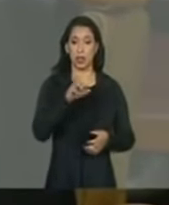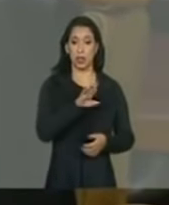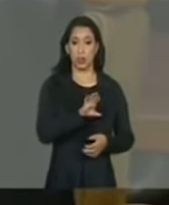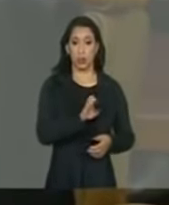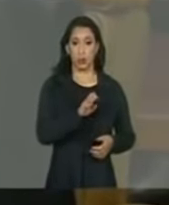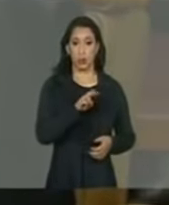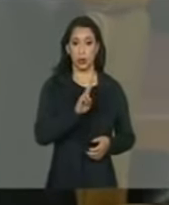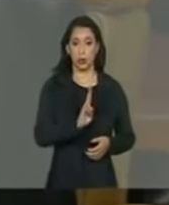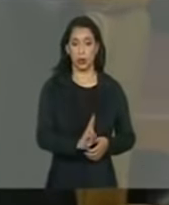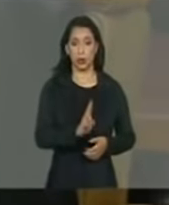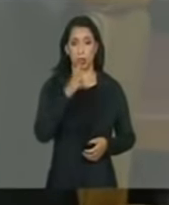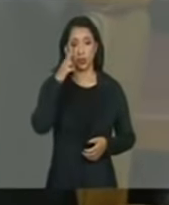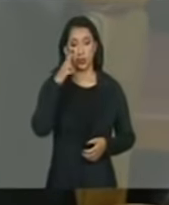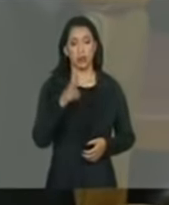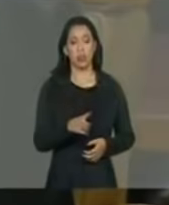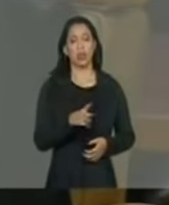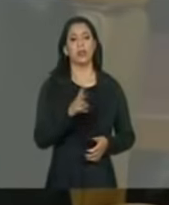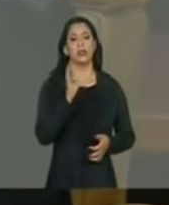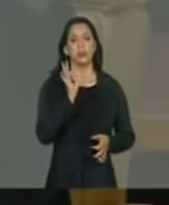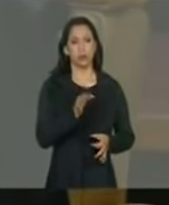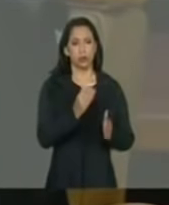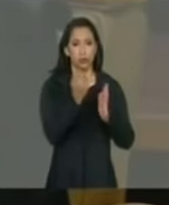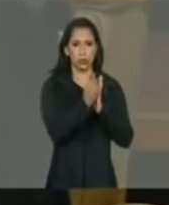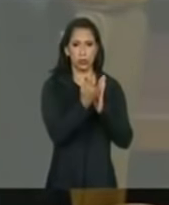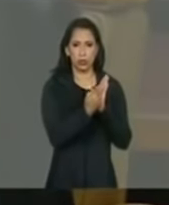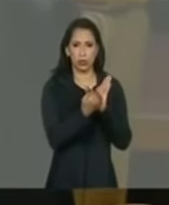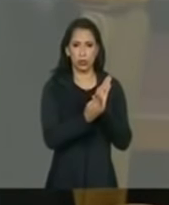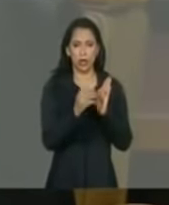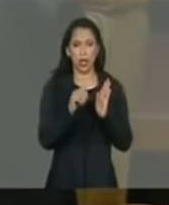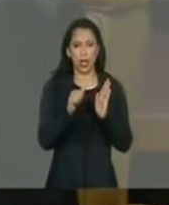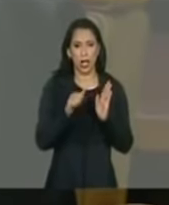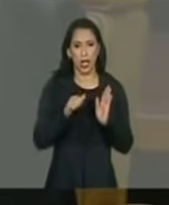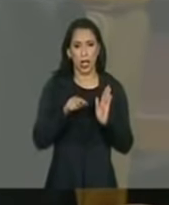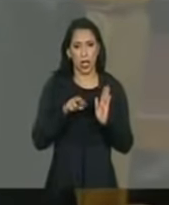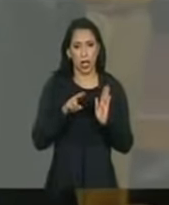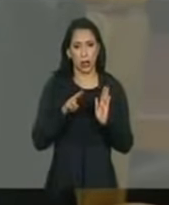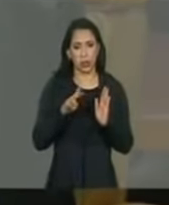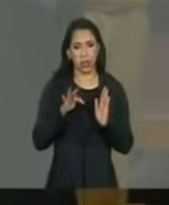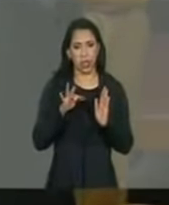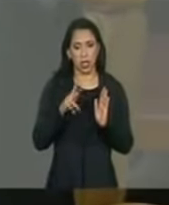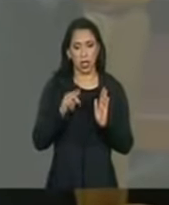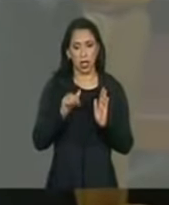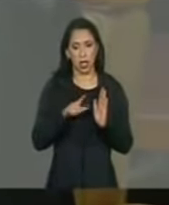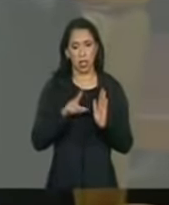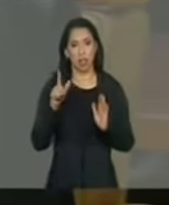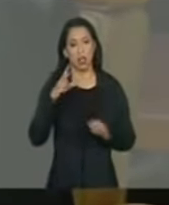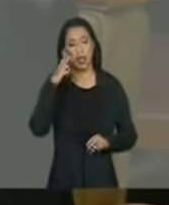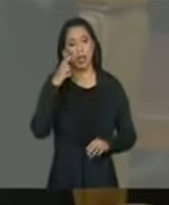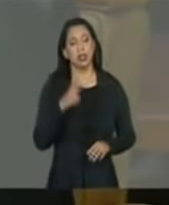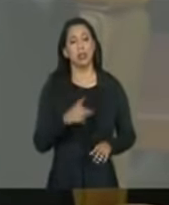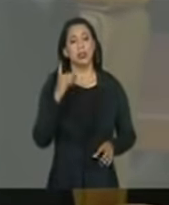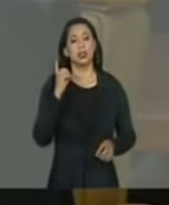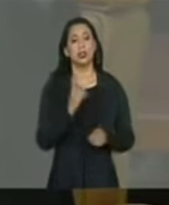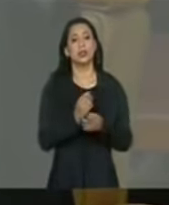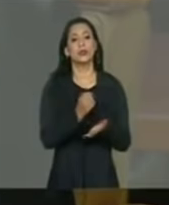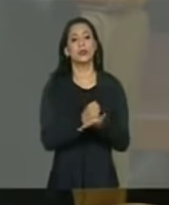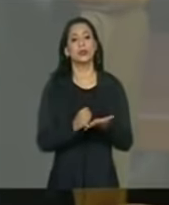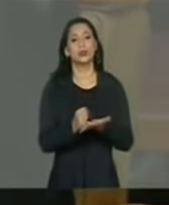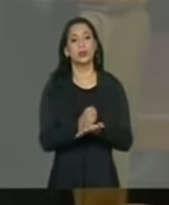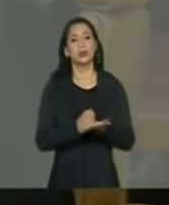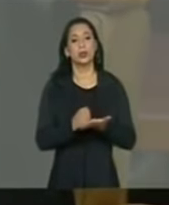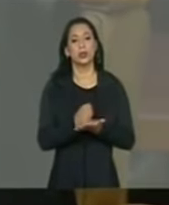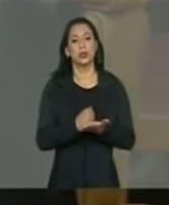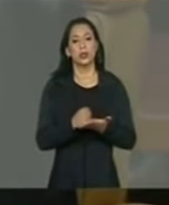satisfeitos os requisitos de cautelaridade que lhes são inerentes encontro fundamento em situação e vi